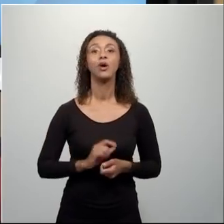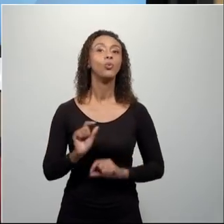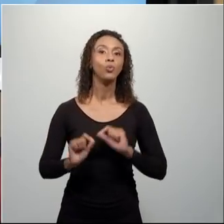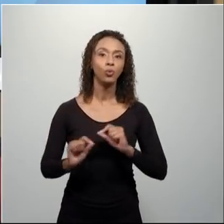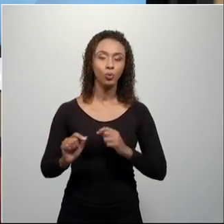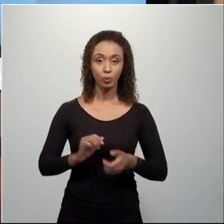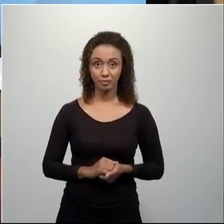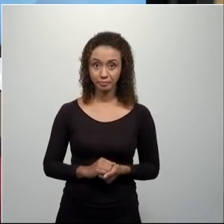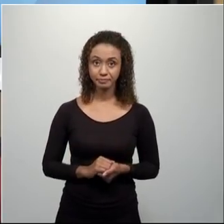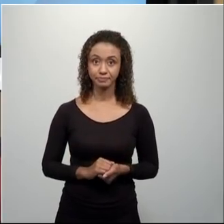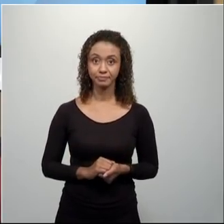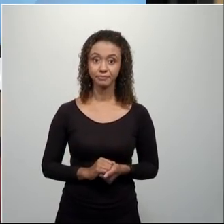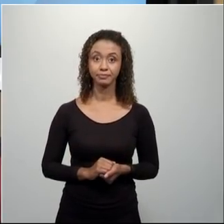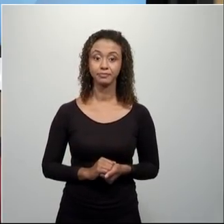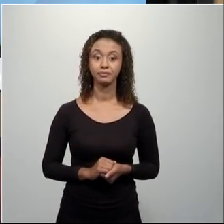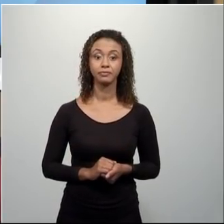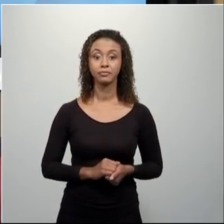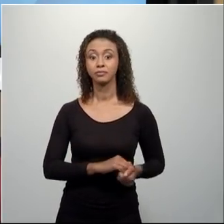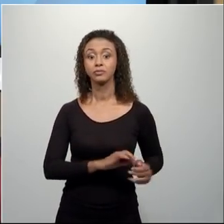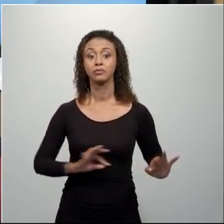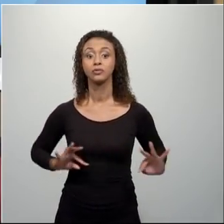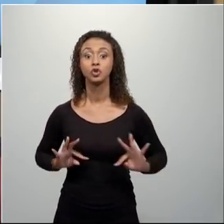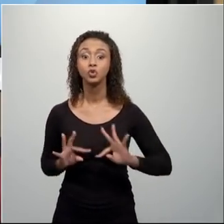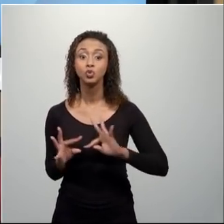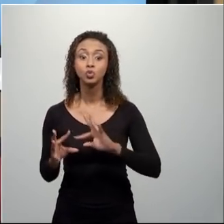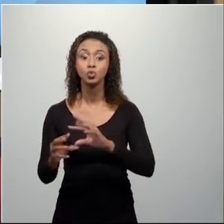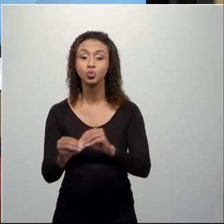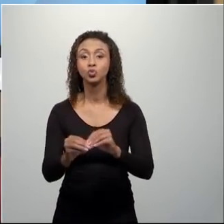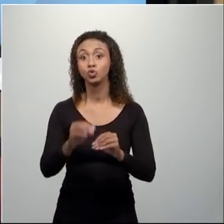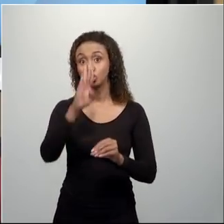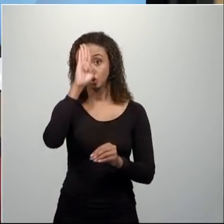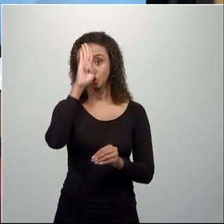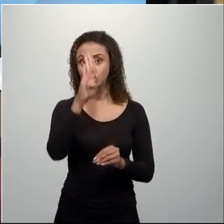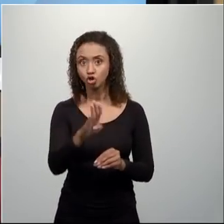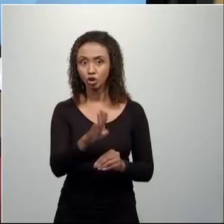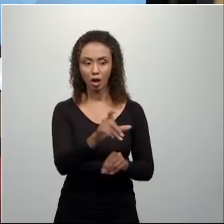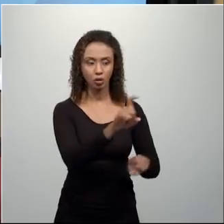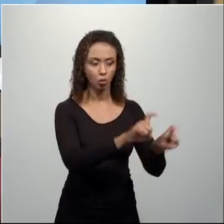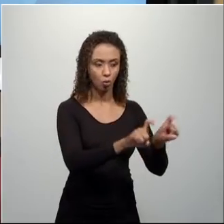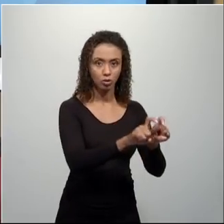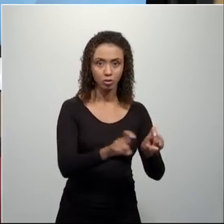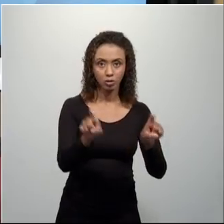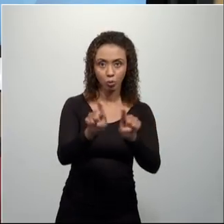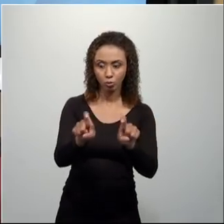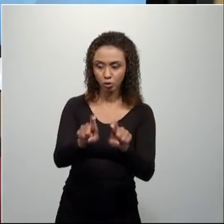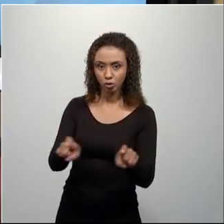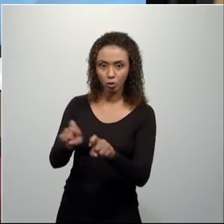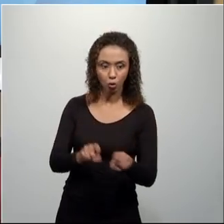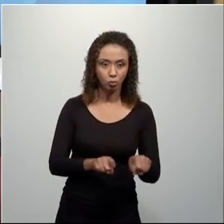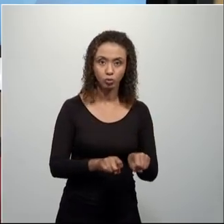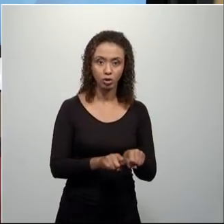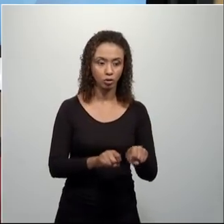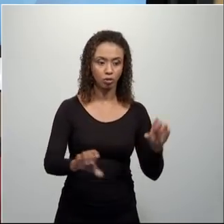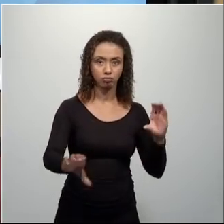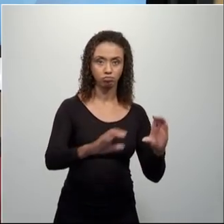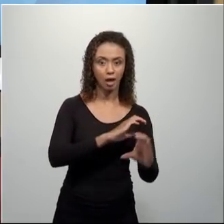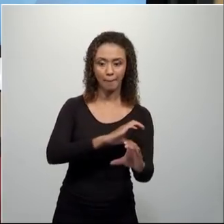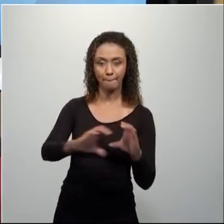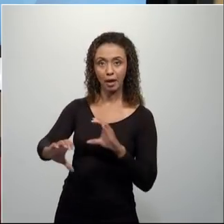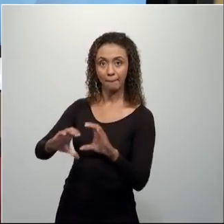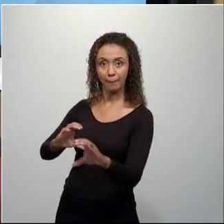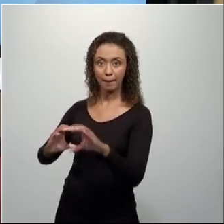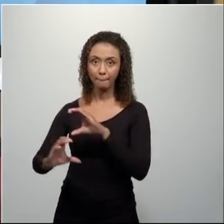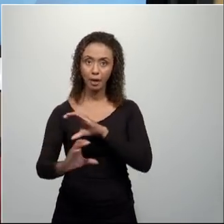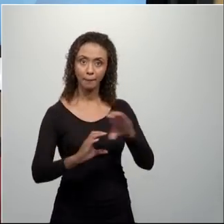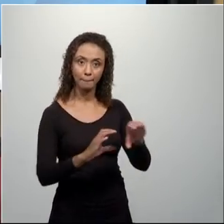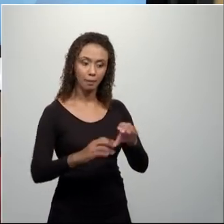os nossos se comunicam diretamente não tem um servidor intermediando todas as comunicações essa é a idéia por trás